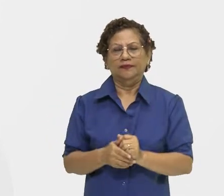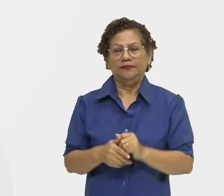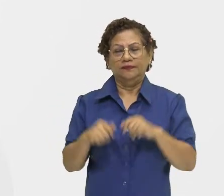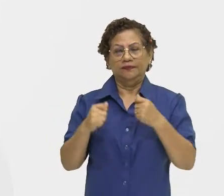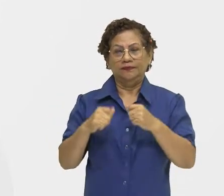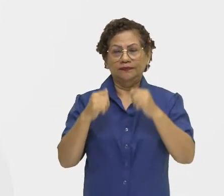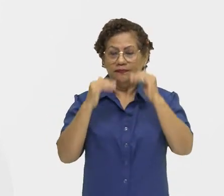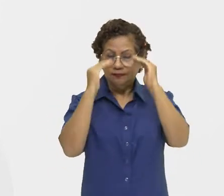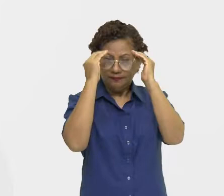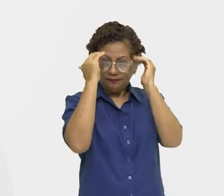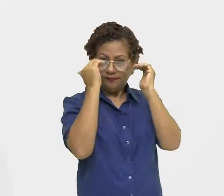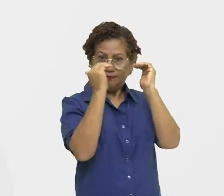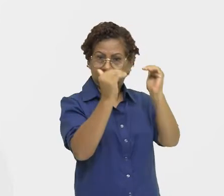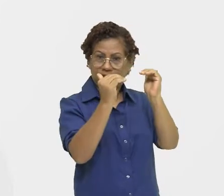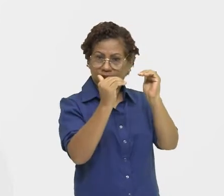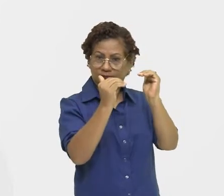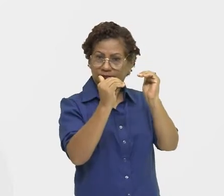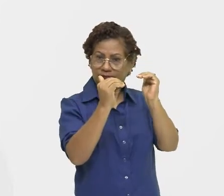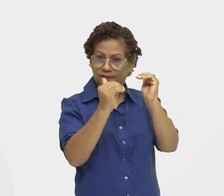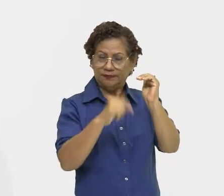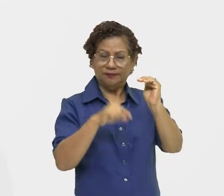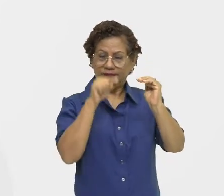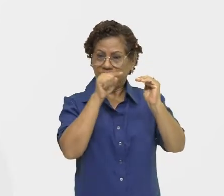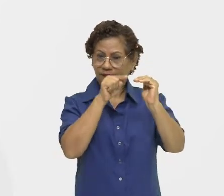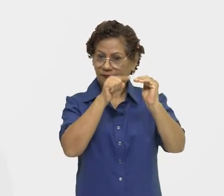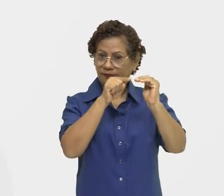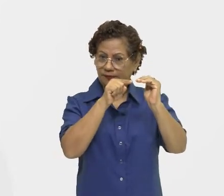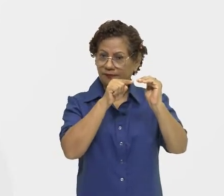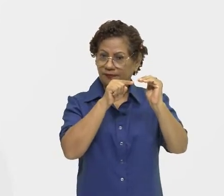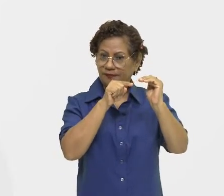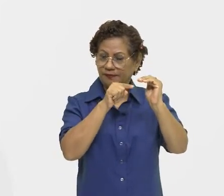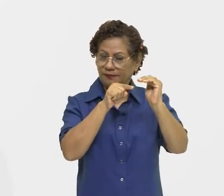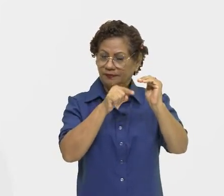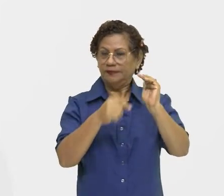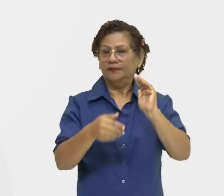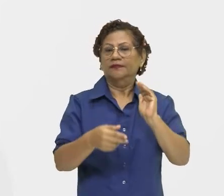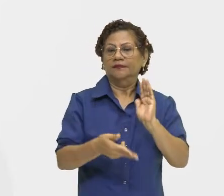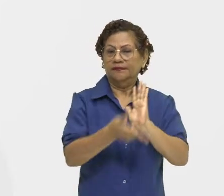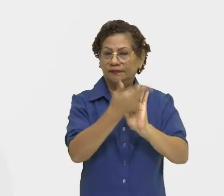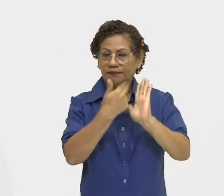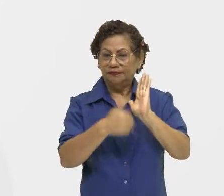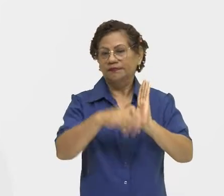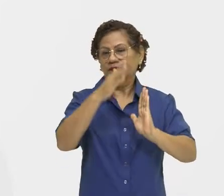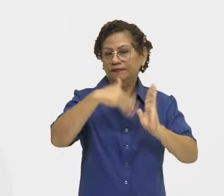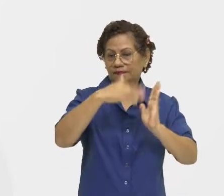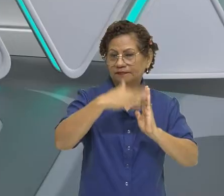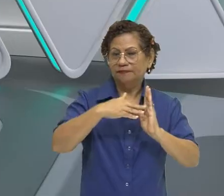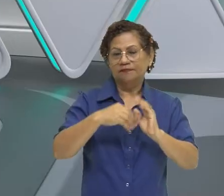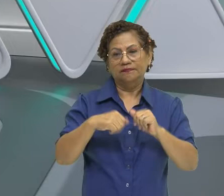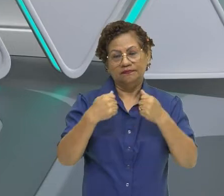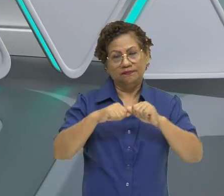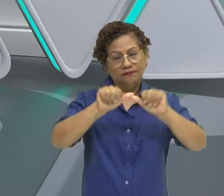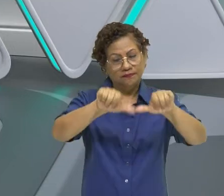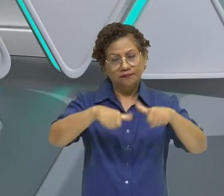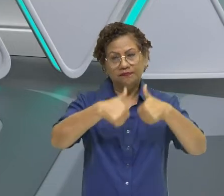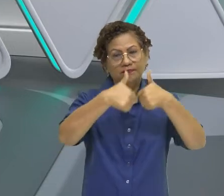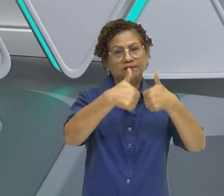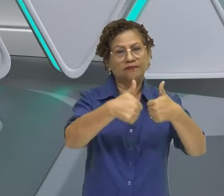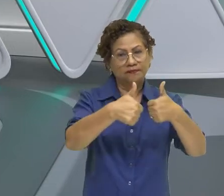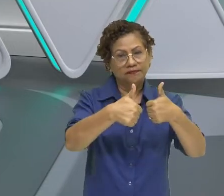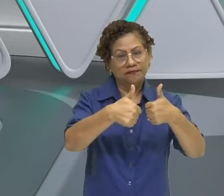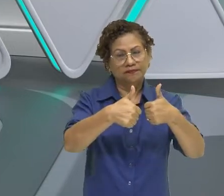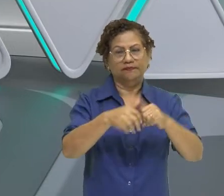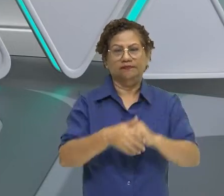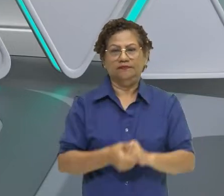respeitando a hierarquia de uma forma decrescente. Ou seja, olhou uma pintura egípcia, viu que